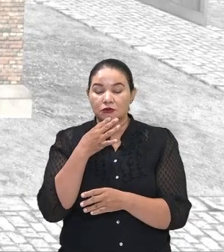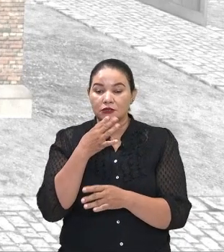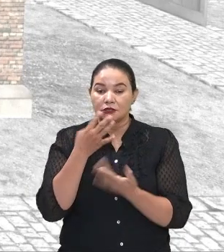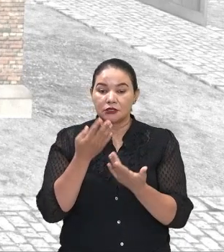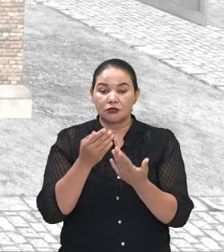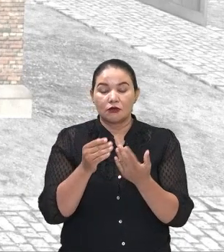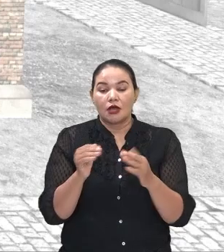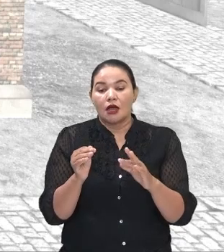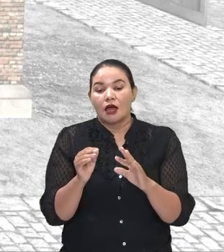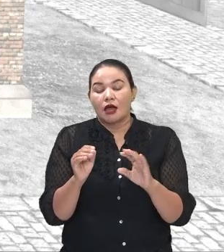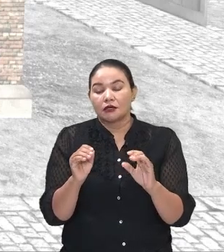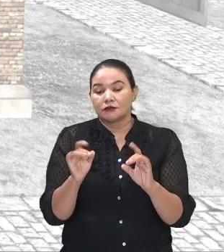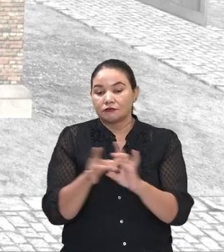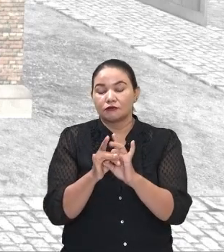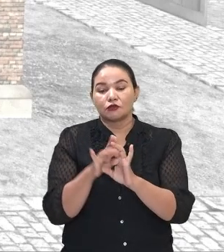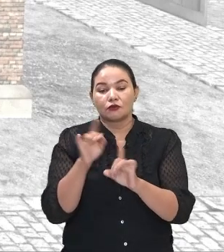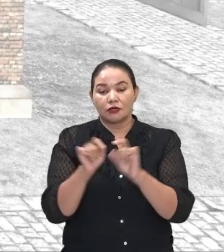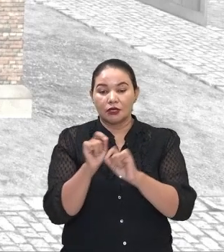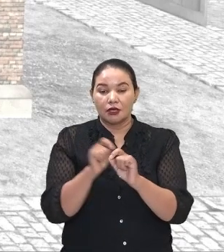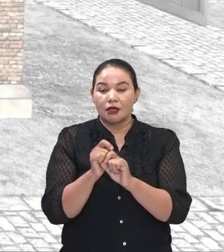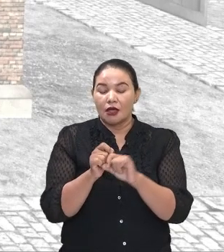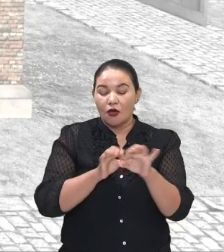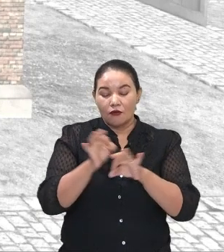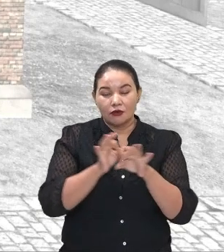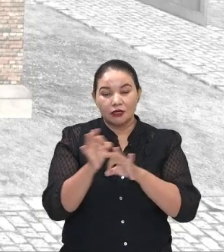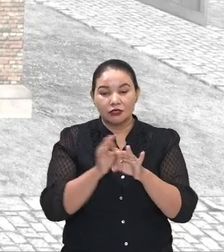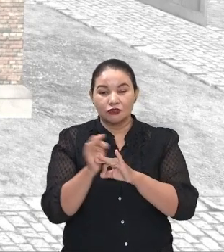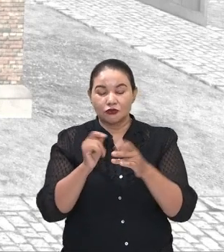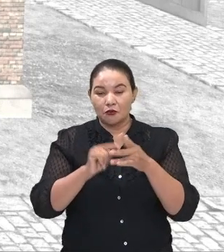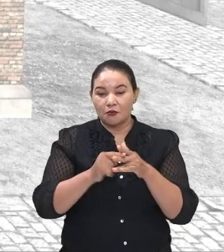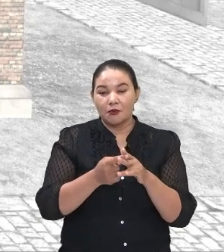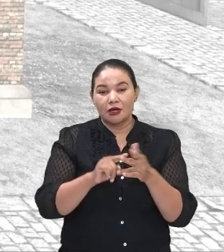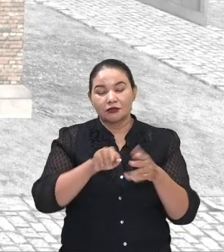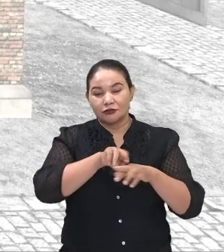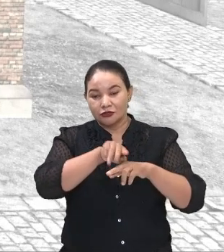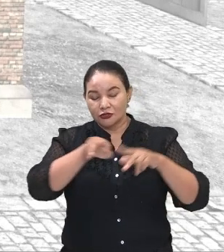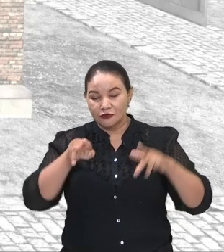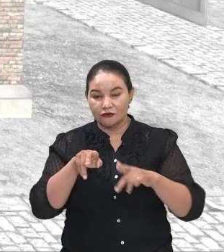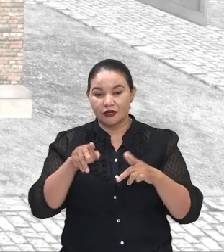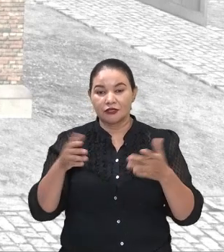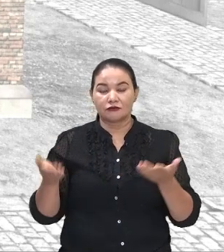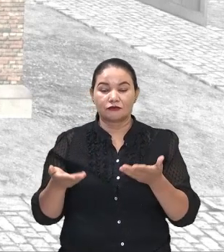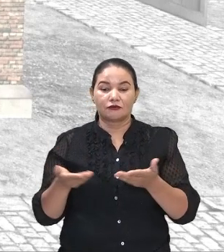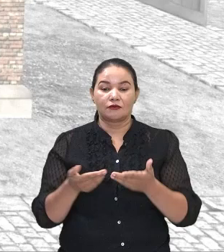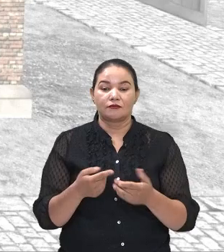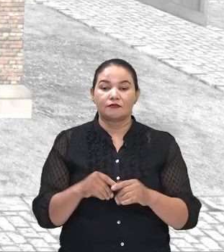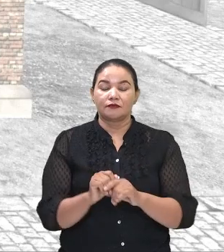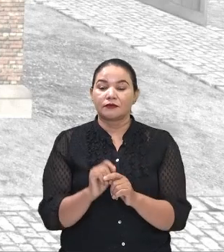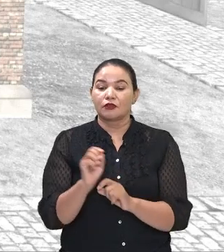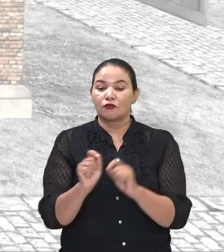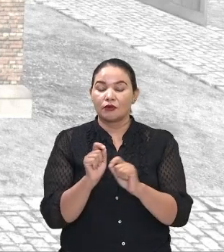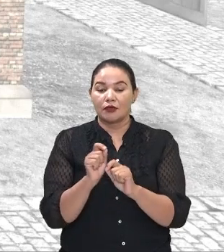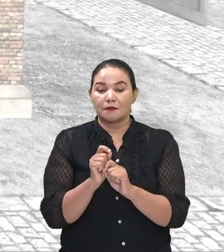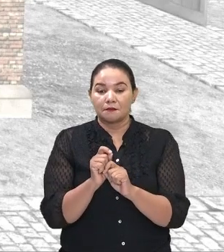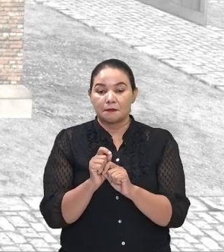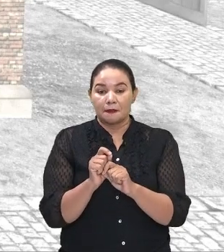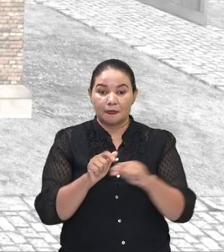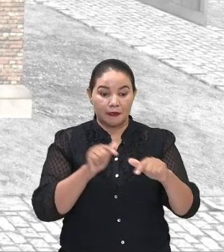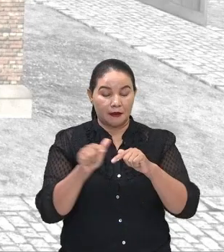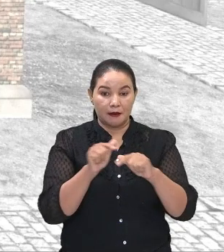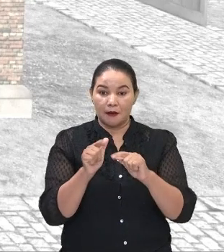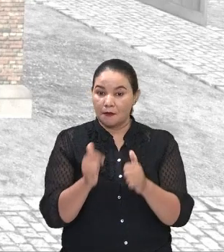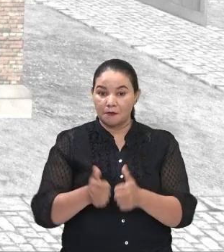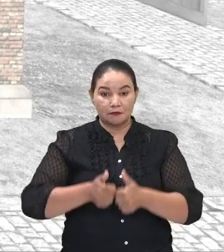tecnologia, aprimorou o design de máquinas pré-existentes, tornando-as muito mais